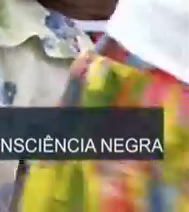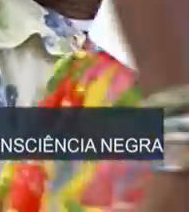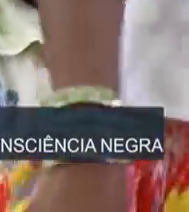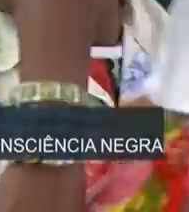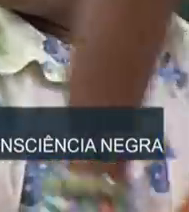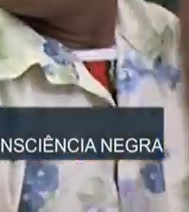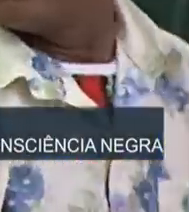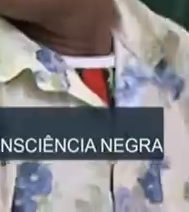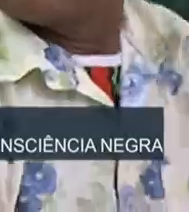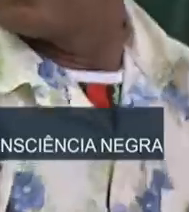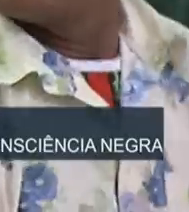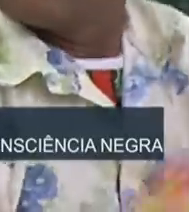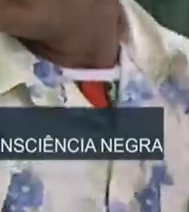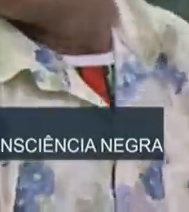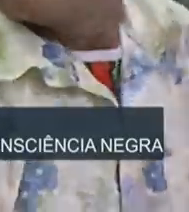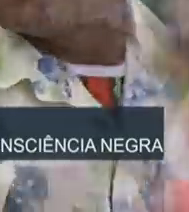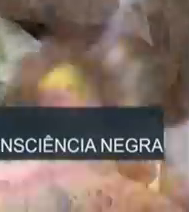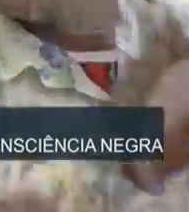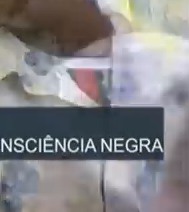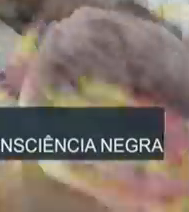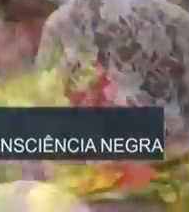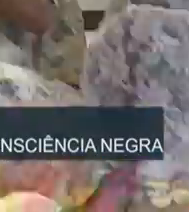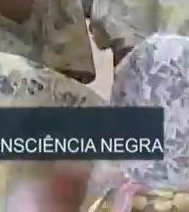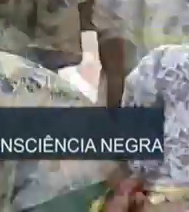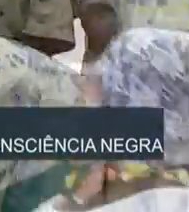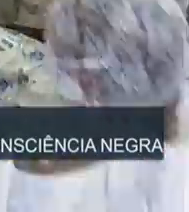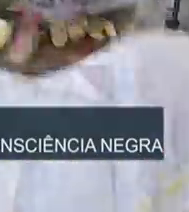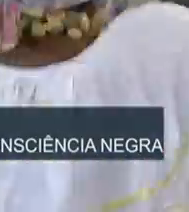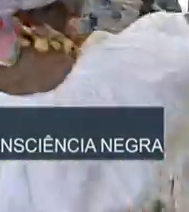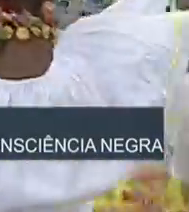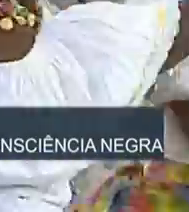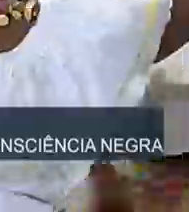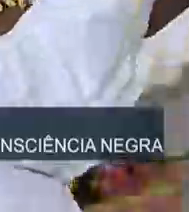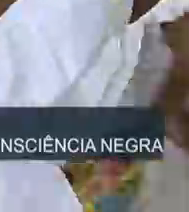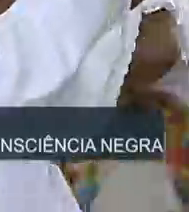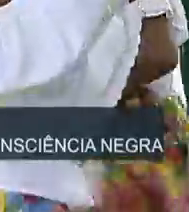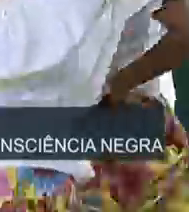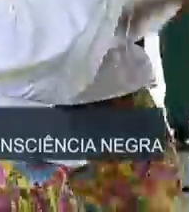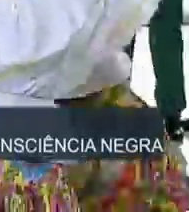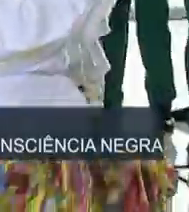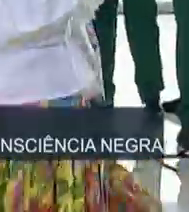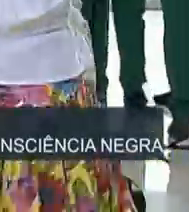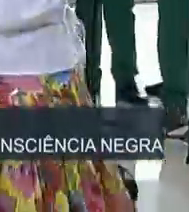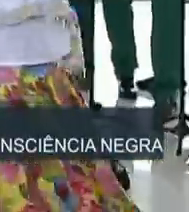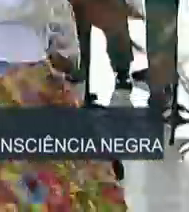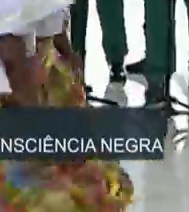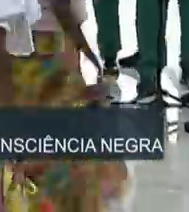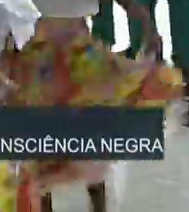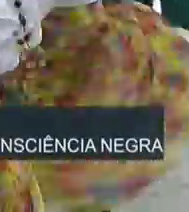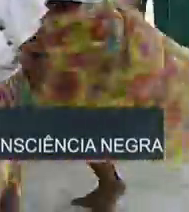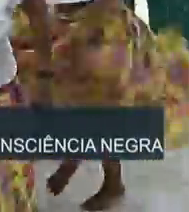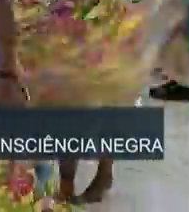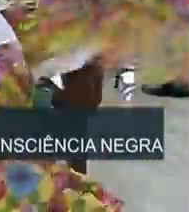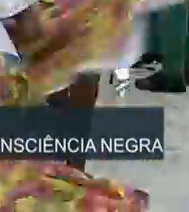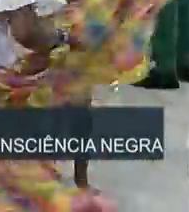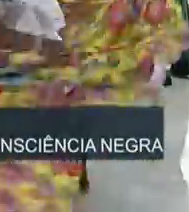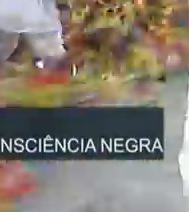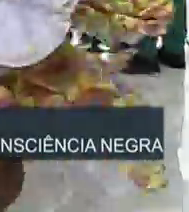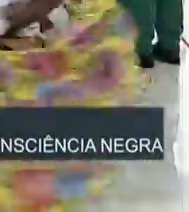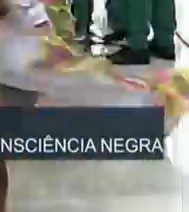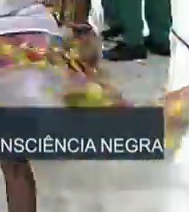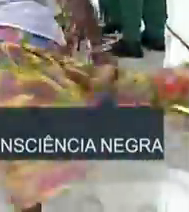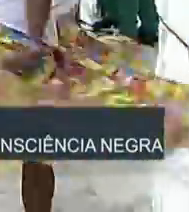sidinho Vem Me Ajudar coreira entrou na roda bou sa PR rodar a boca do meu tambor